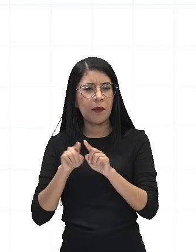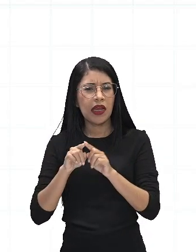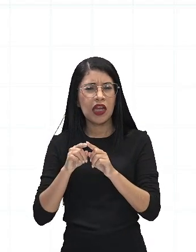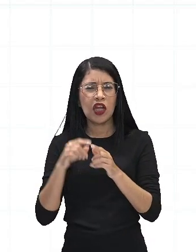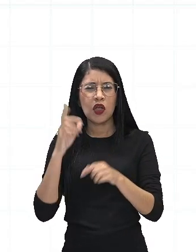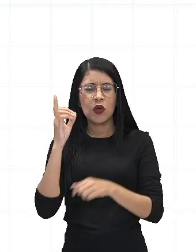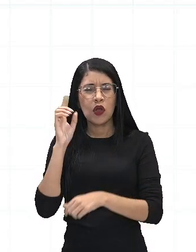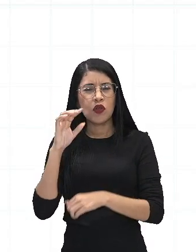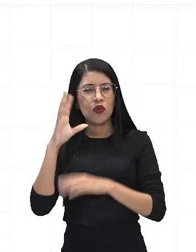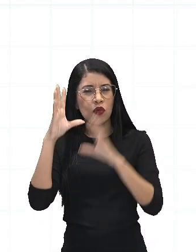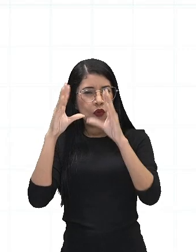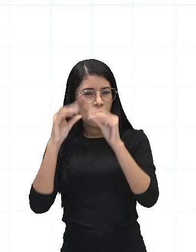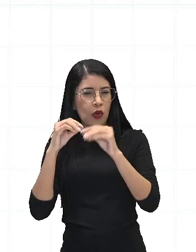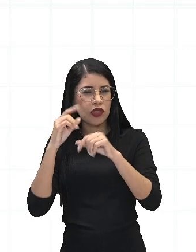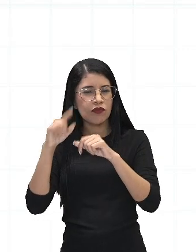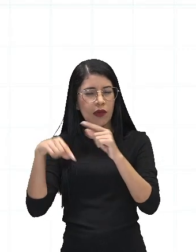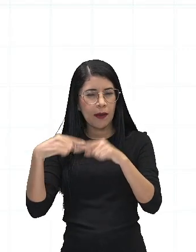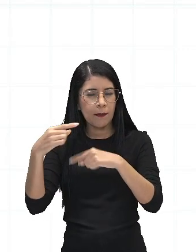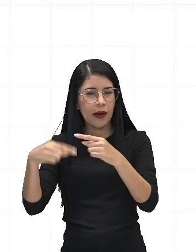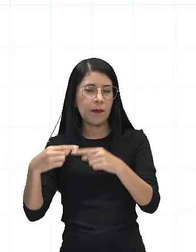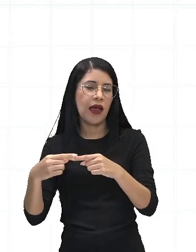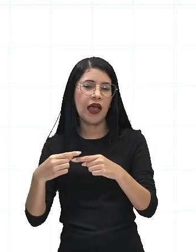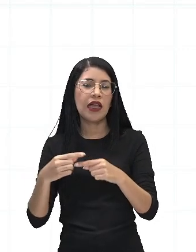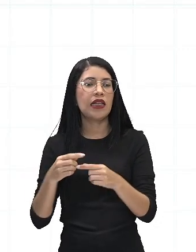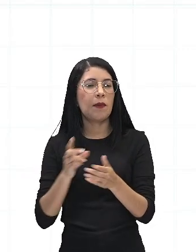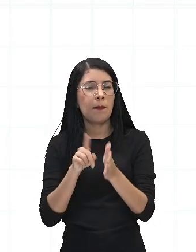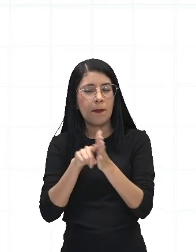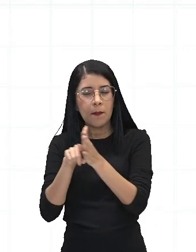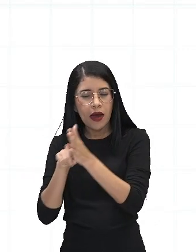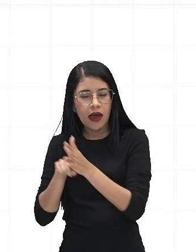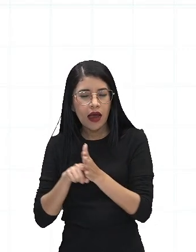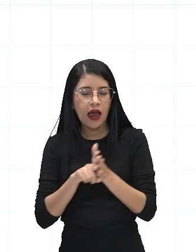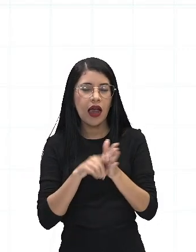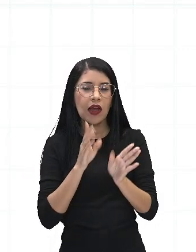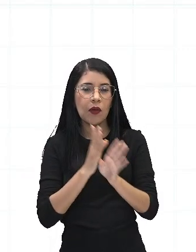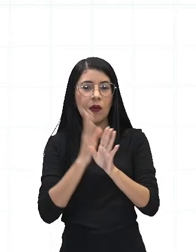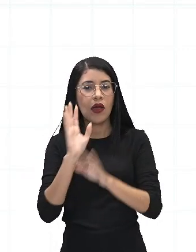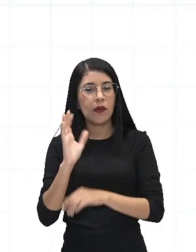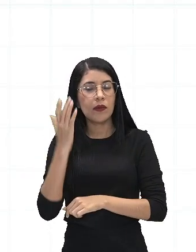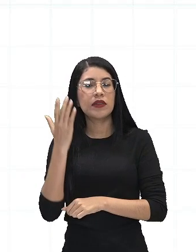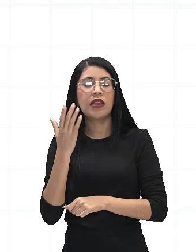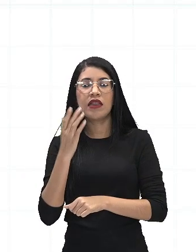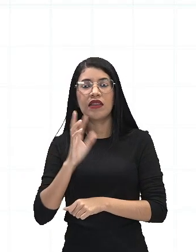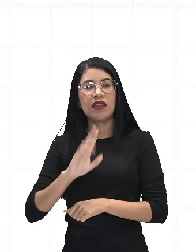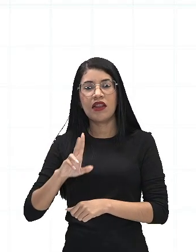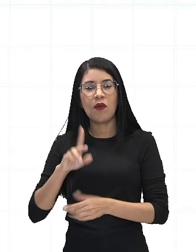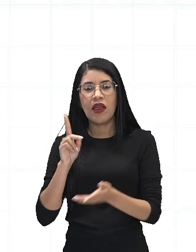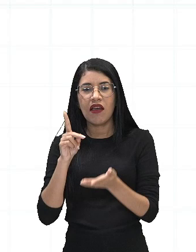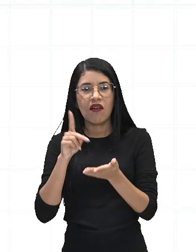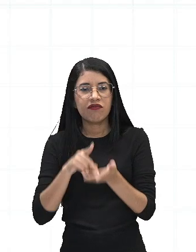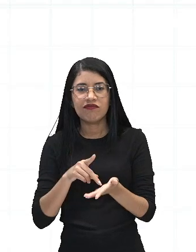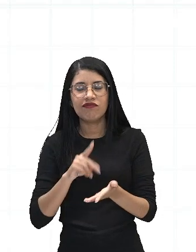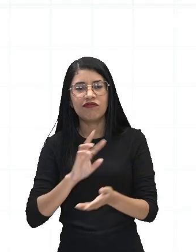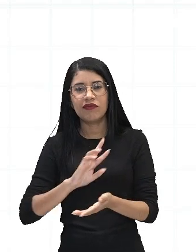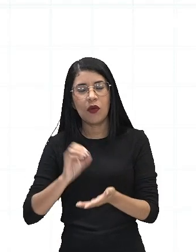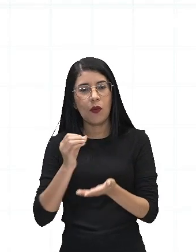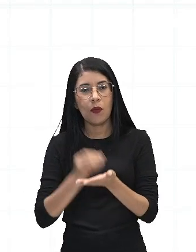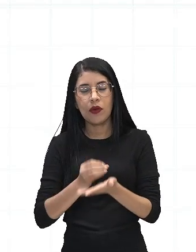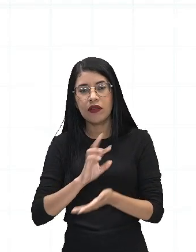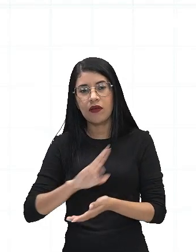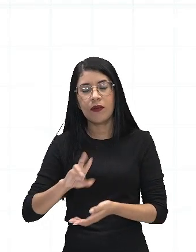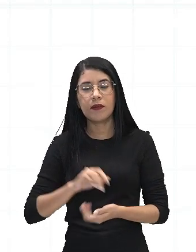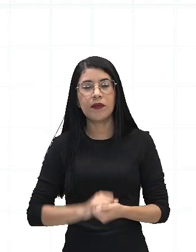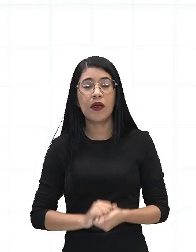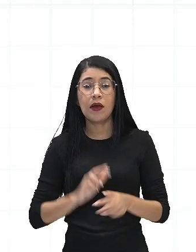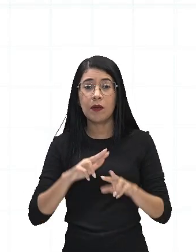para chegar à solução do caso está longe de ser algo original. Por isso, todos